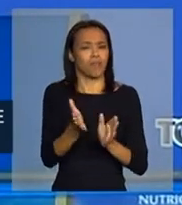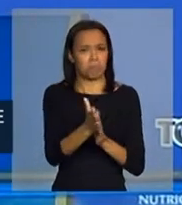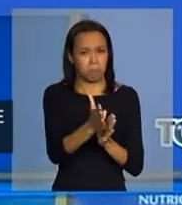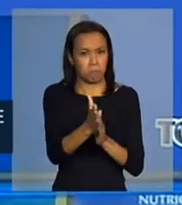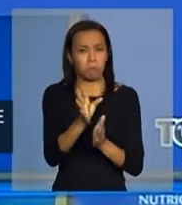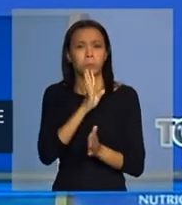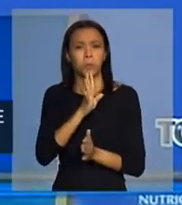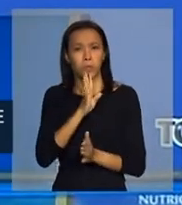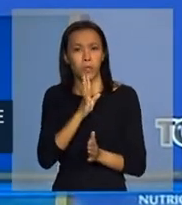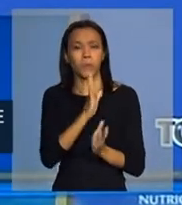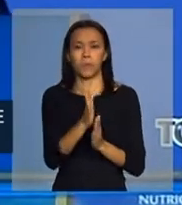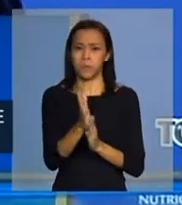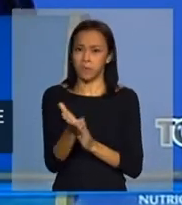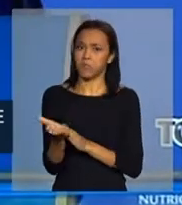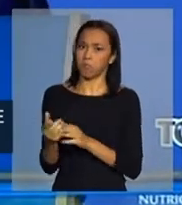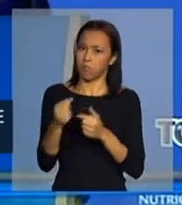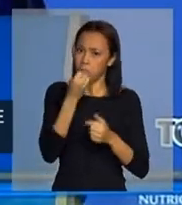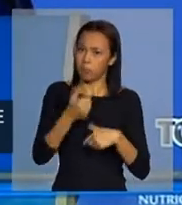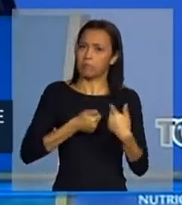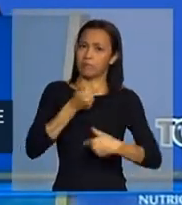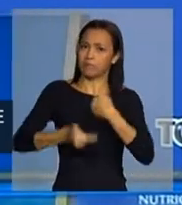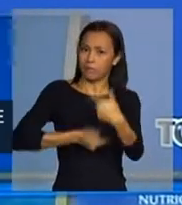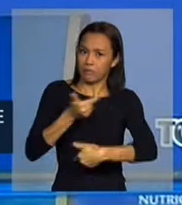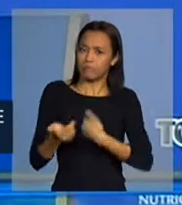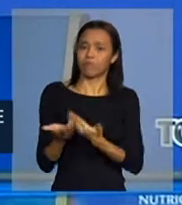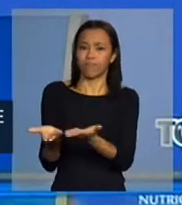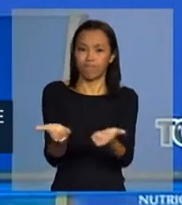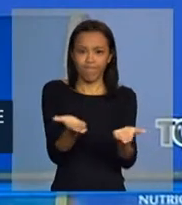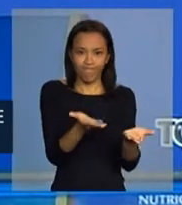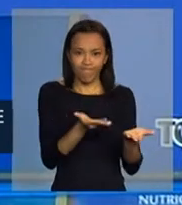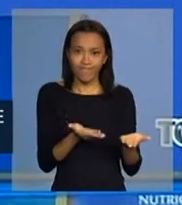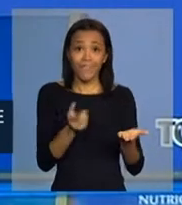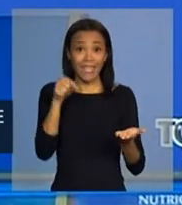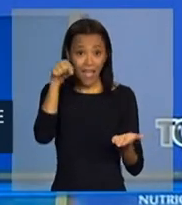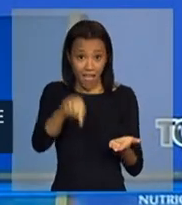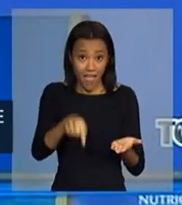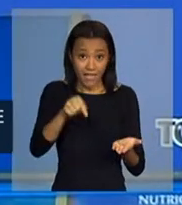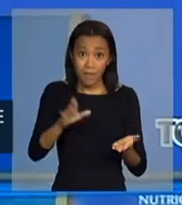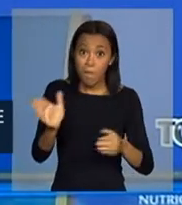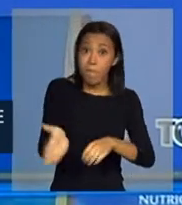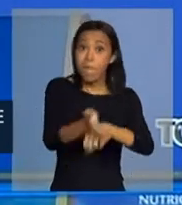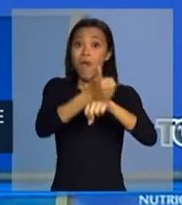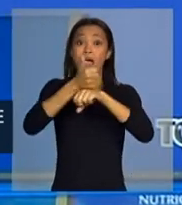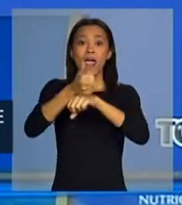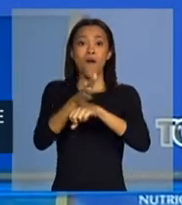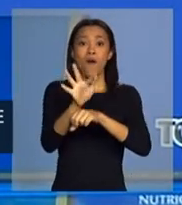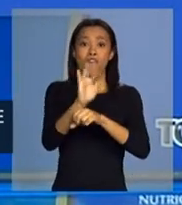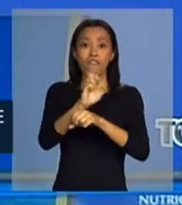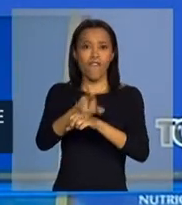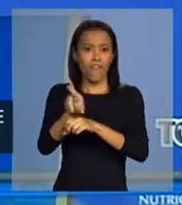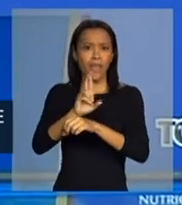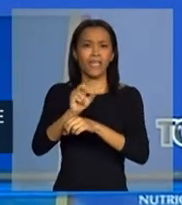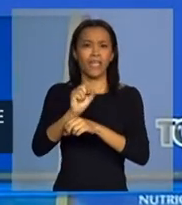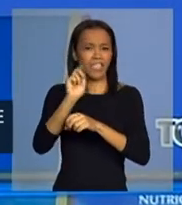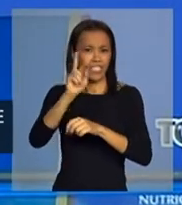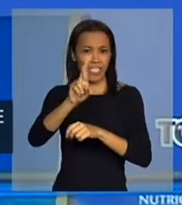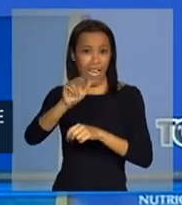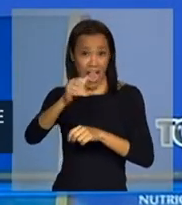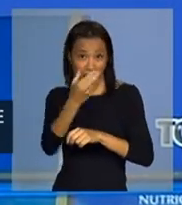prestigiar e homenagear essa, que é uma das maiores feiras de raças zebuínas do